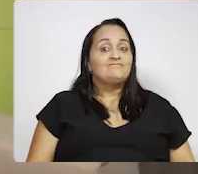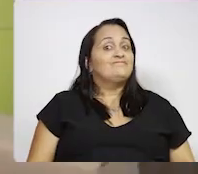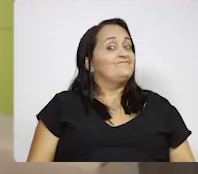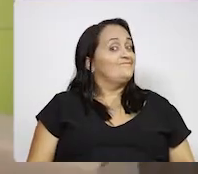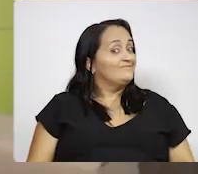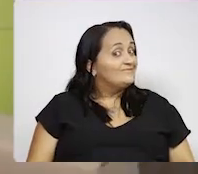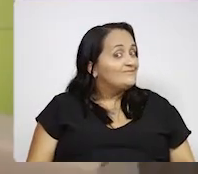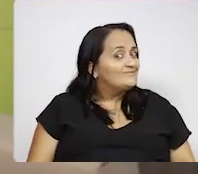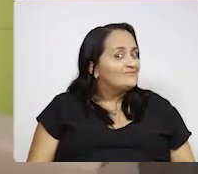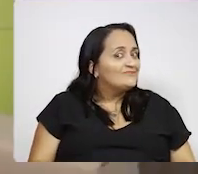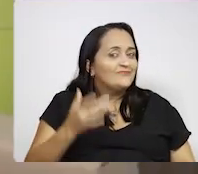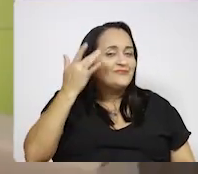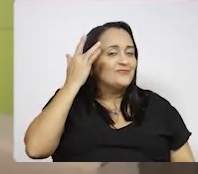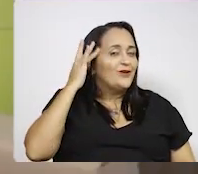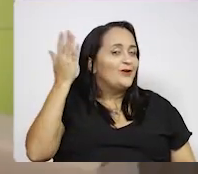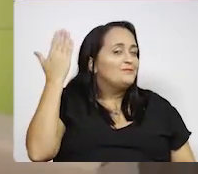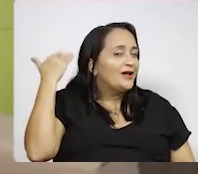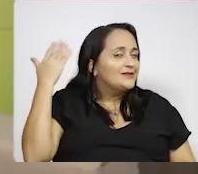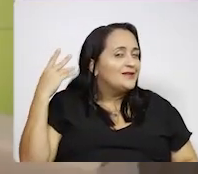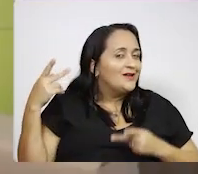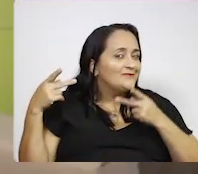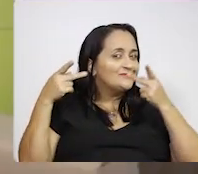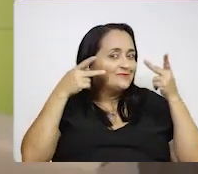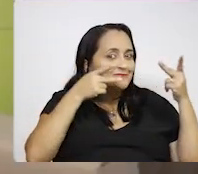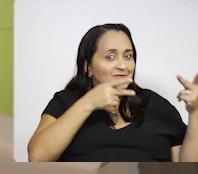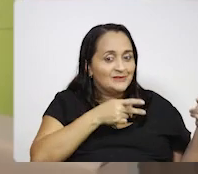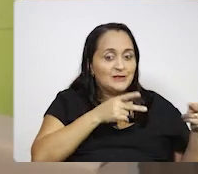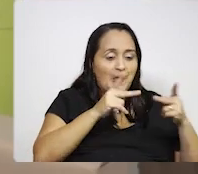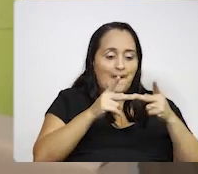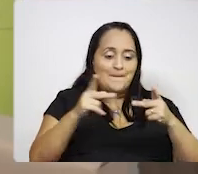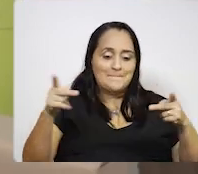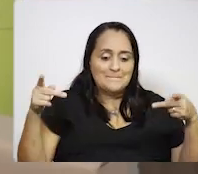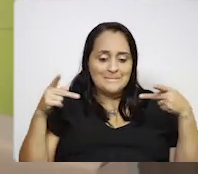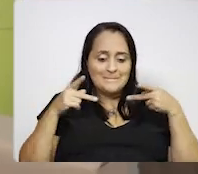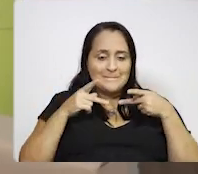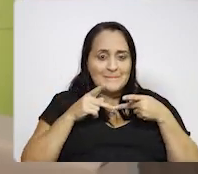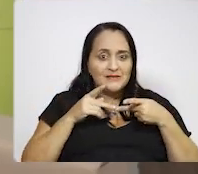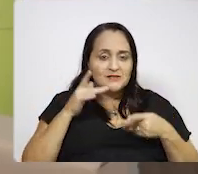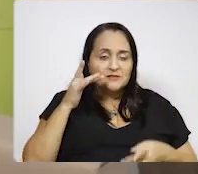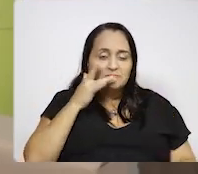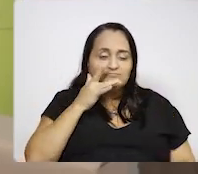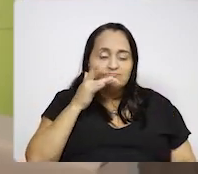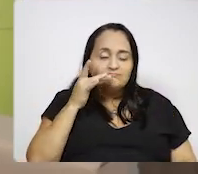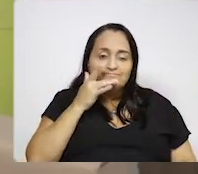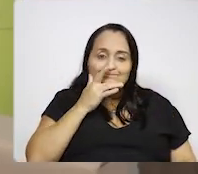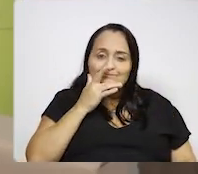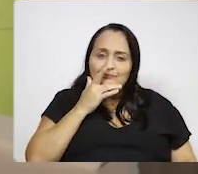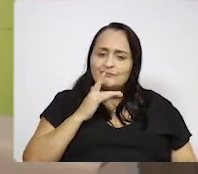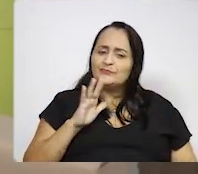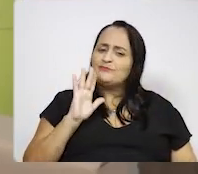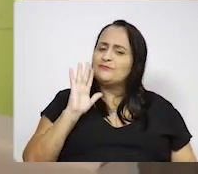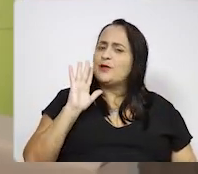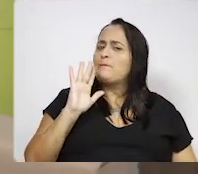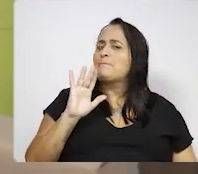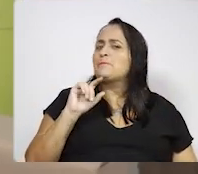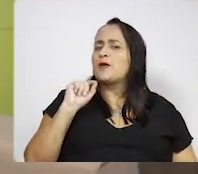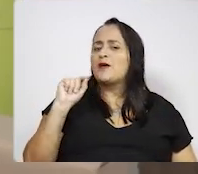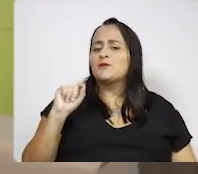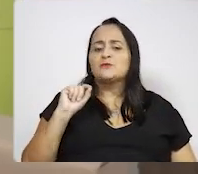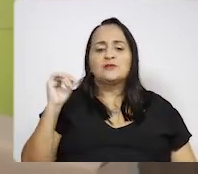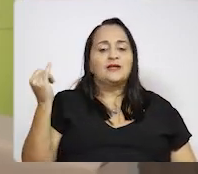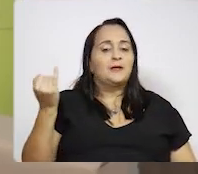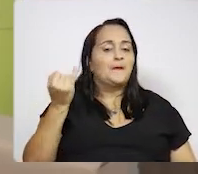Eu acho que aquela pizza tava era gostosa, hein? Mas vamos falar algo importante também, que é